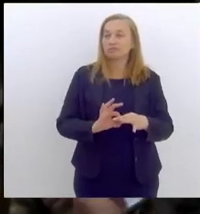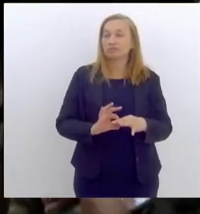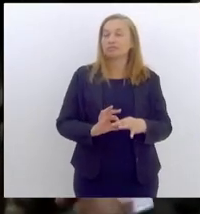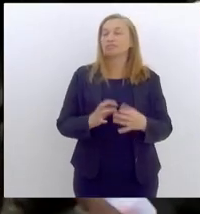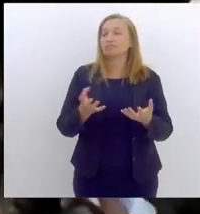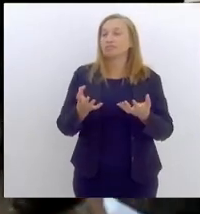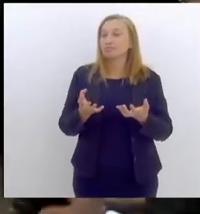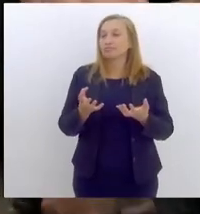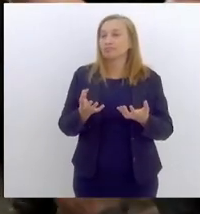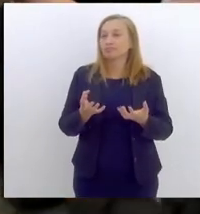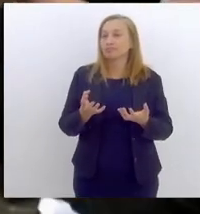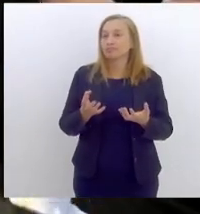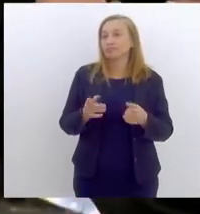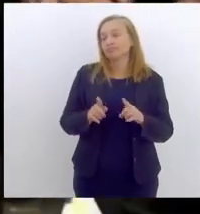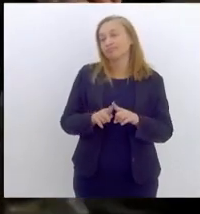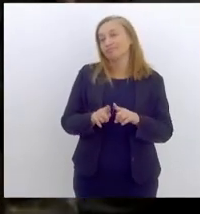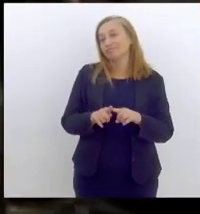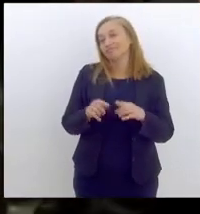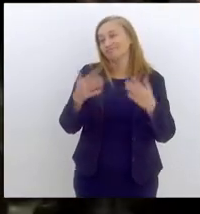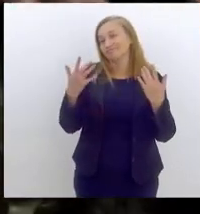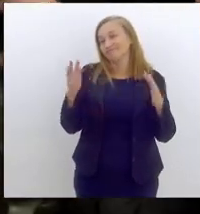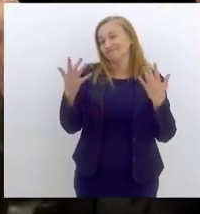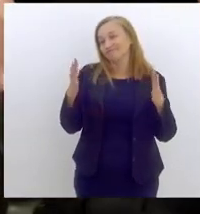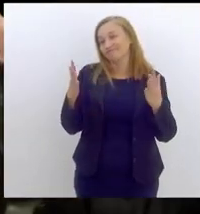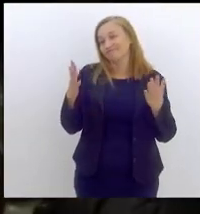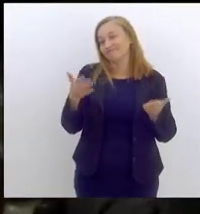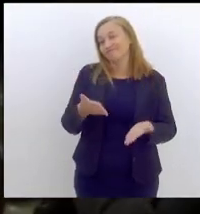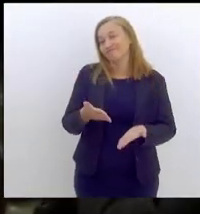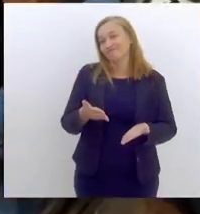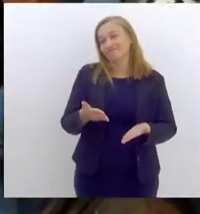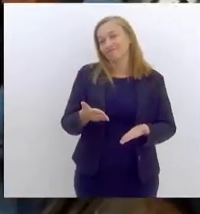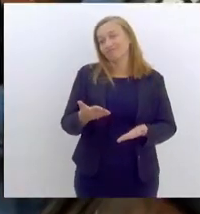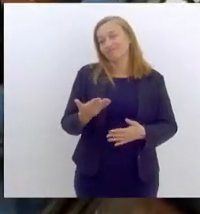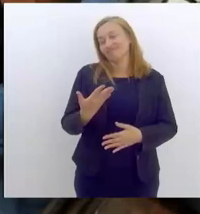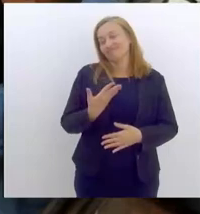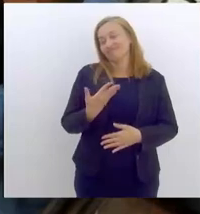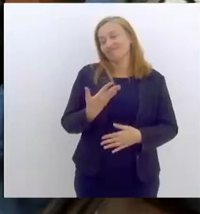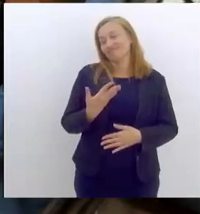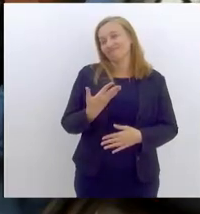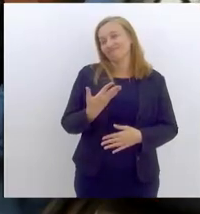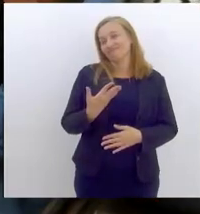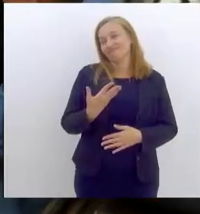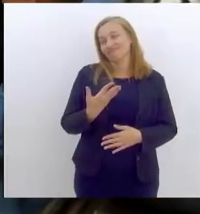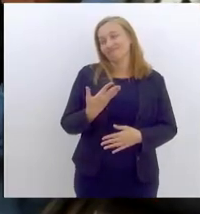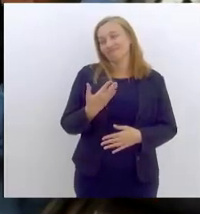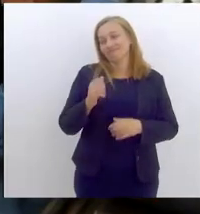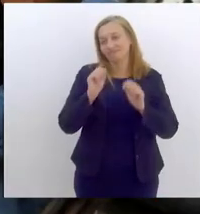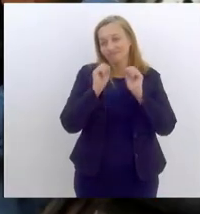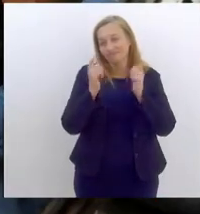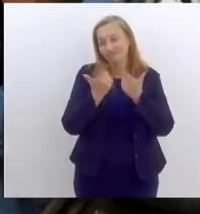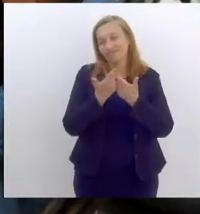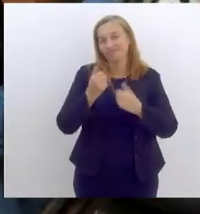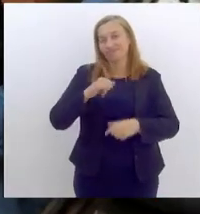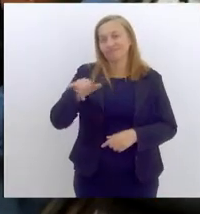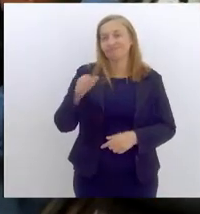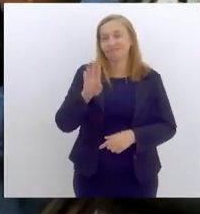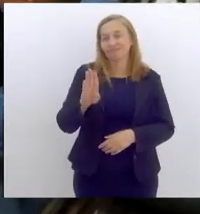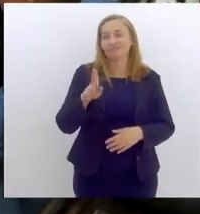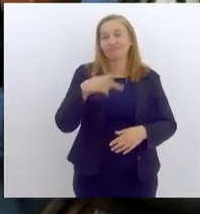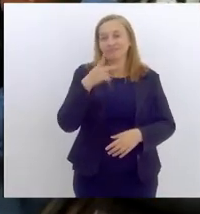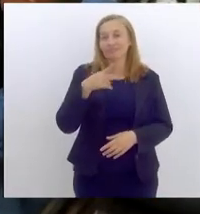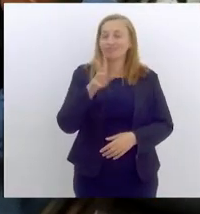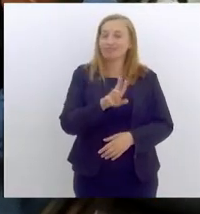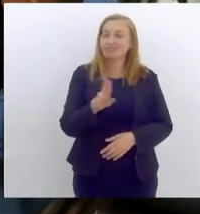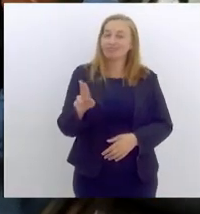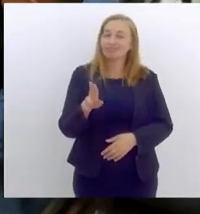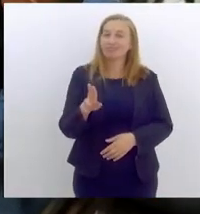quero também saudar aqui nosso companheiro de Alerj, deputado Jair Bittencourt, dizer que em nome dessa